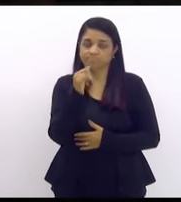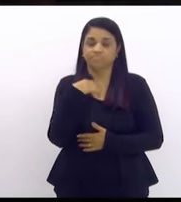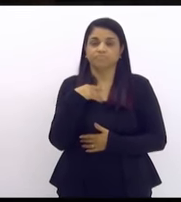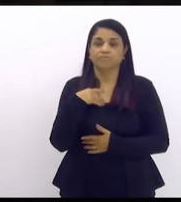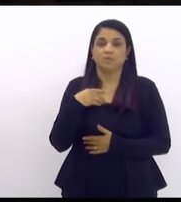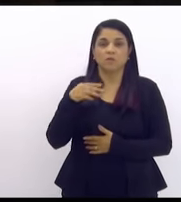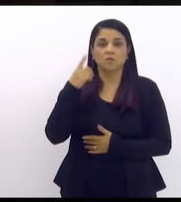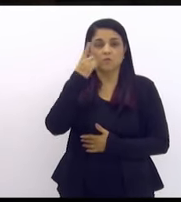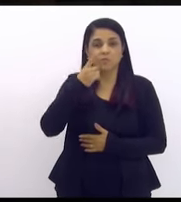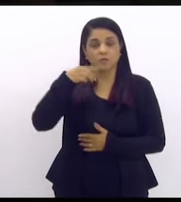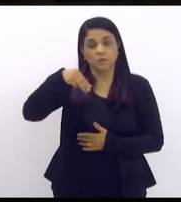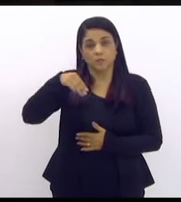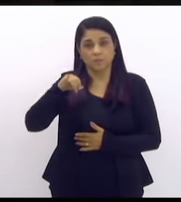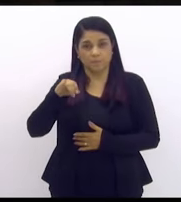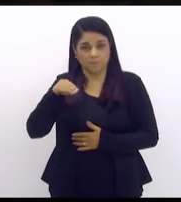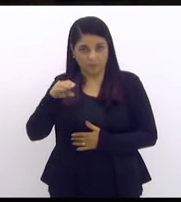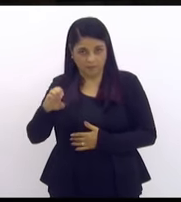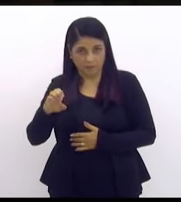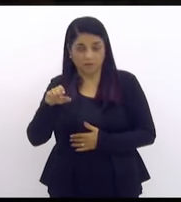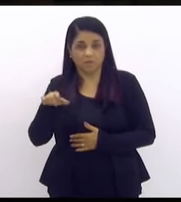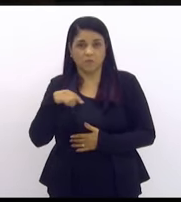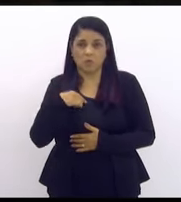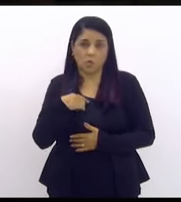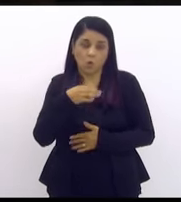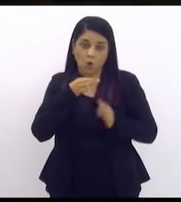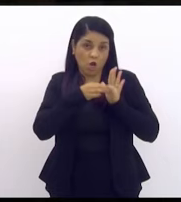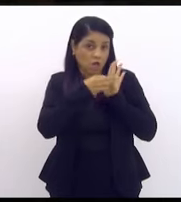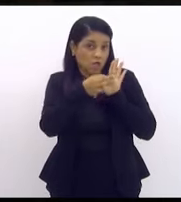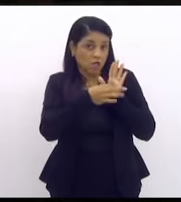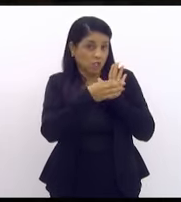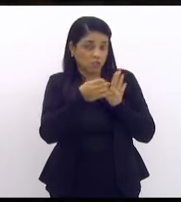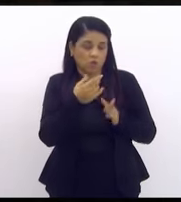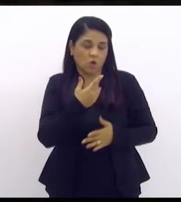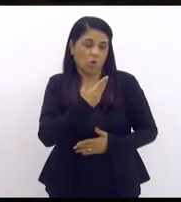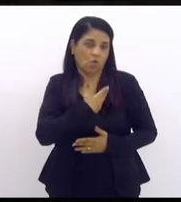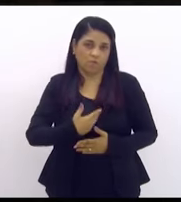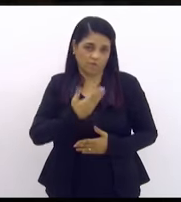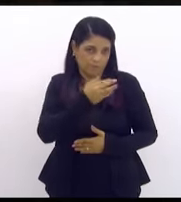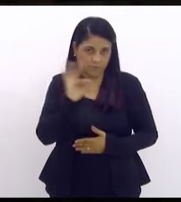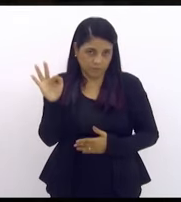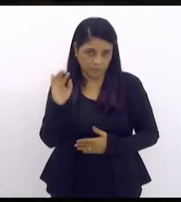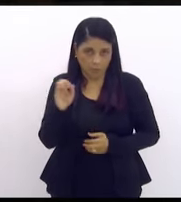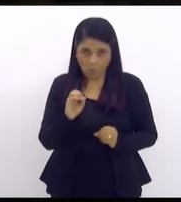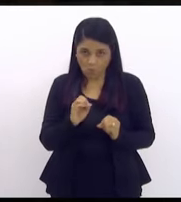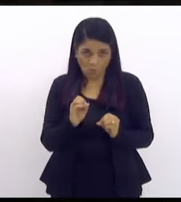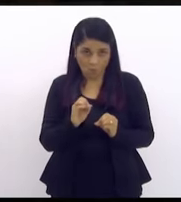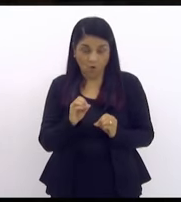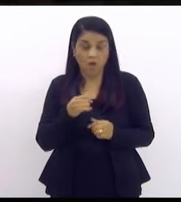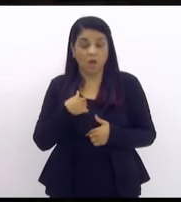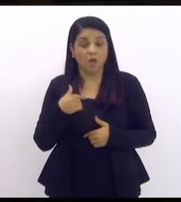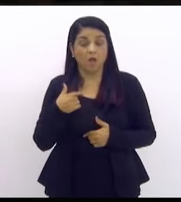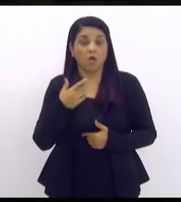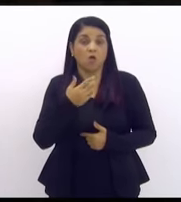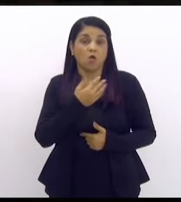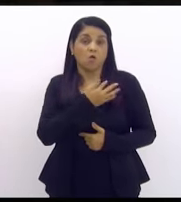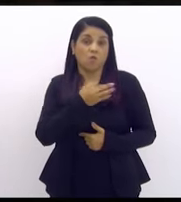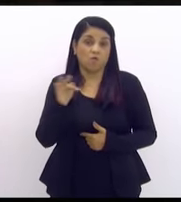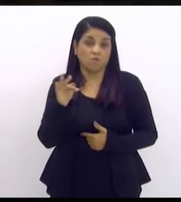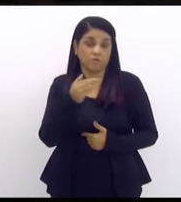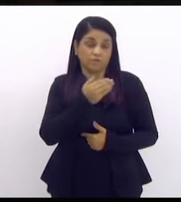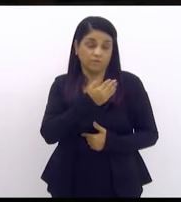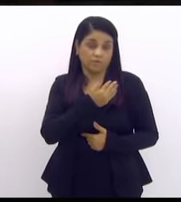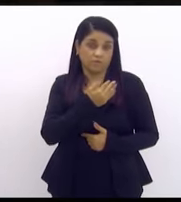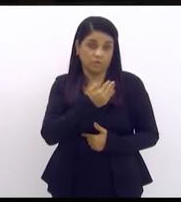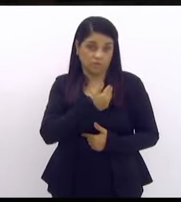que eu não fiz crítica nenhuma ao governo federal. O governo federal chegou aqui há